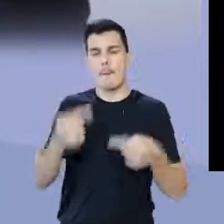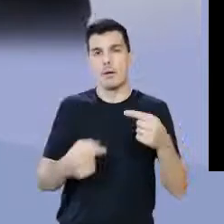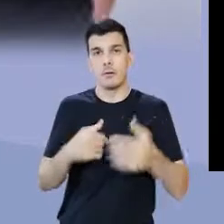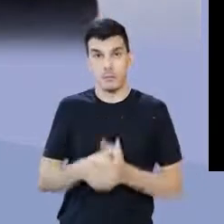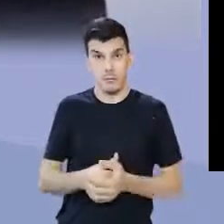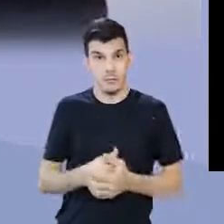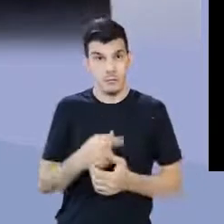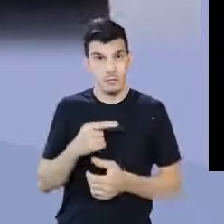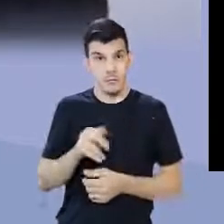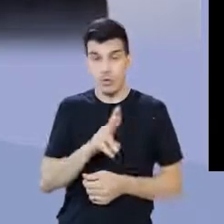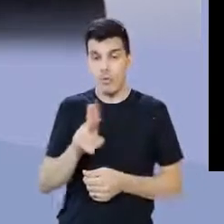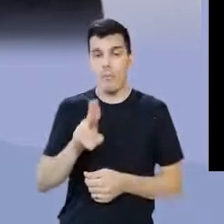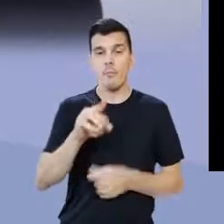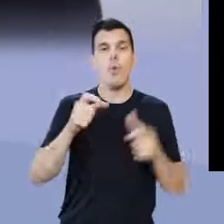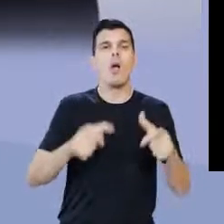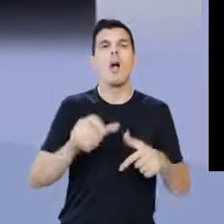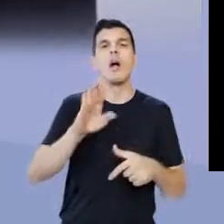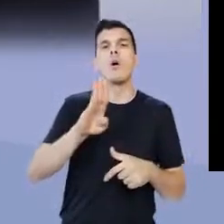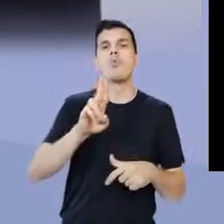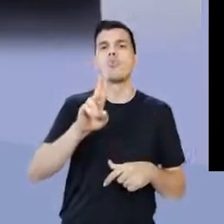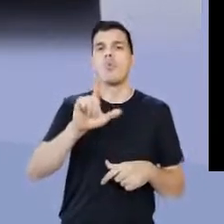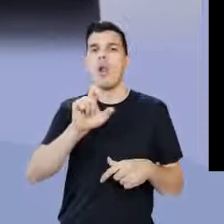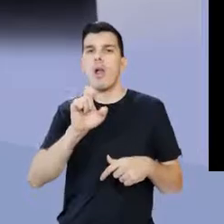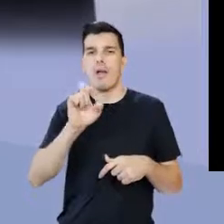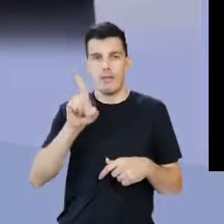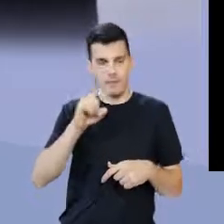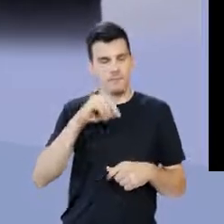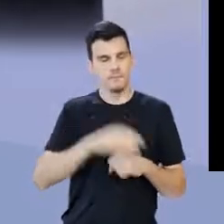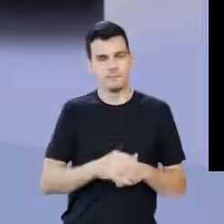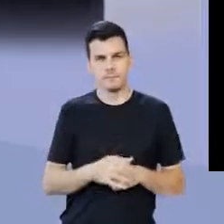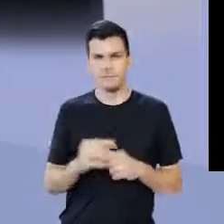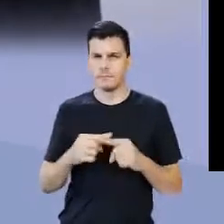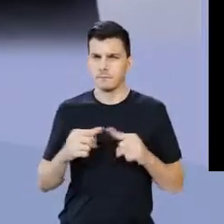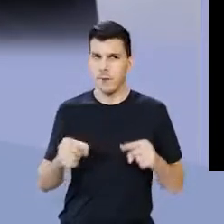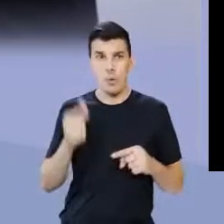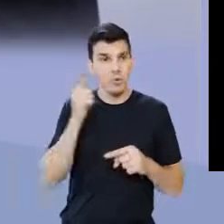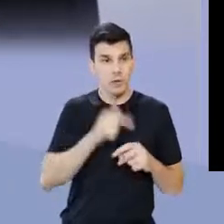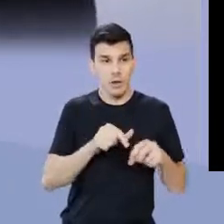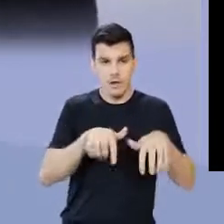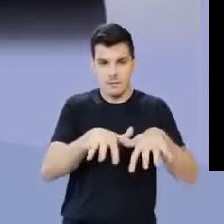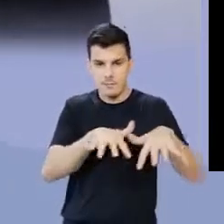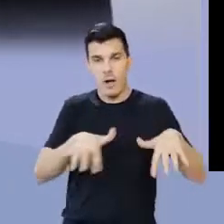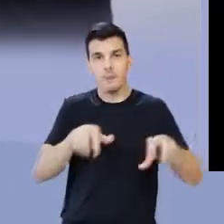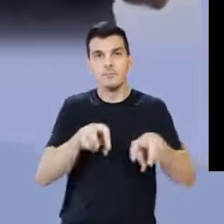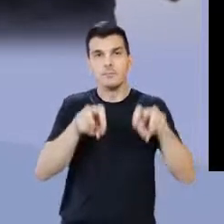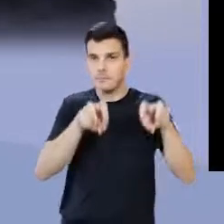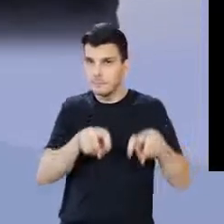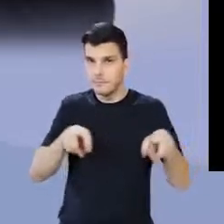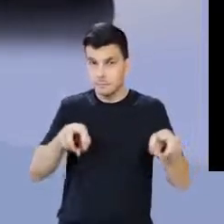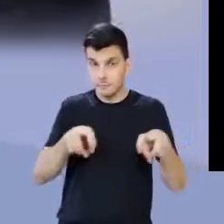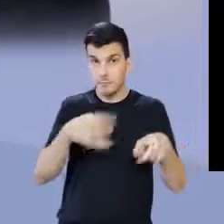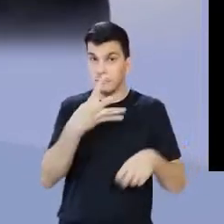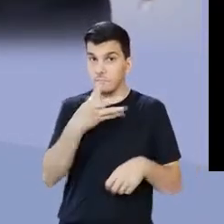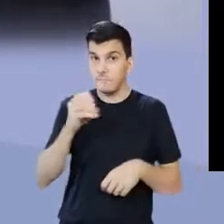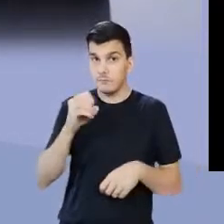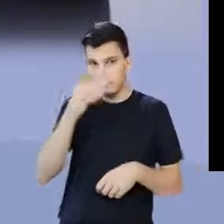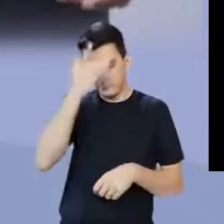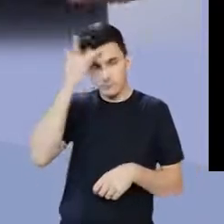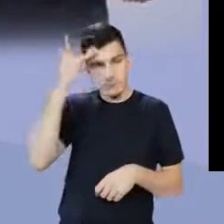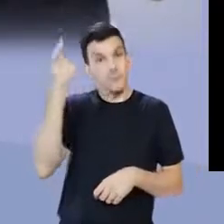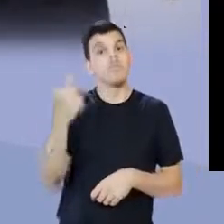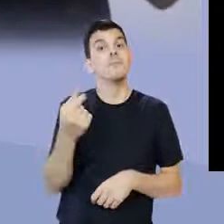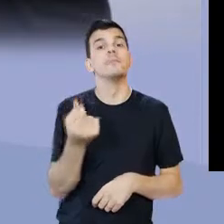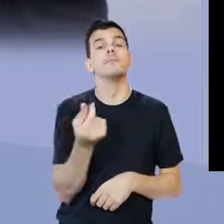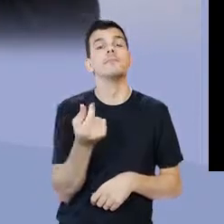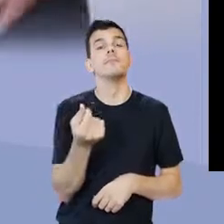local qualquer da sua sala é chamado de bulé. 400 homens. Acontece que para sentar nessa cadeira, para ser um dos 400, o cara tinha que ter